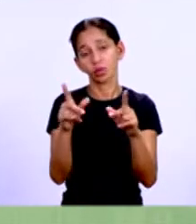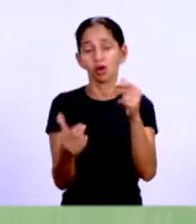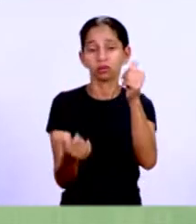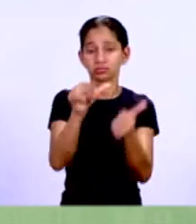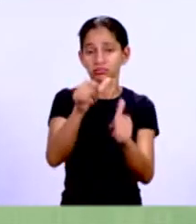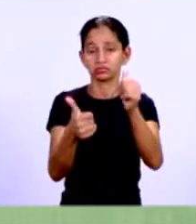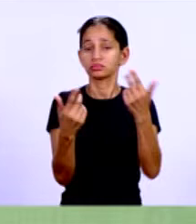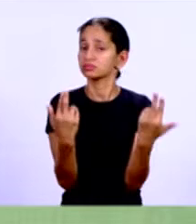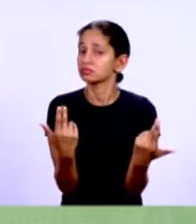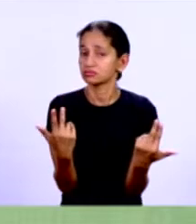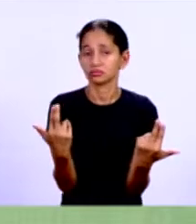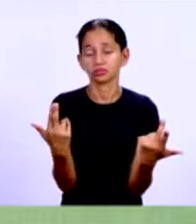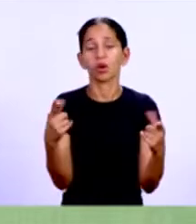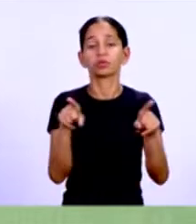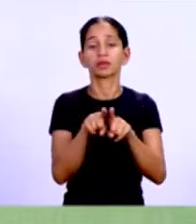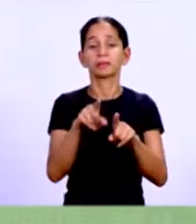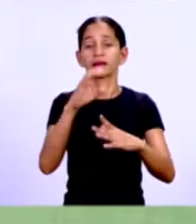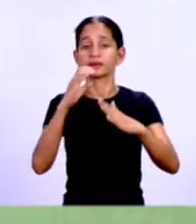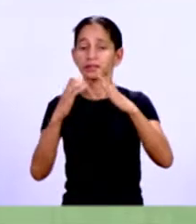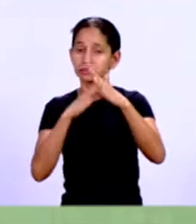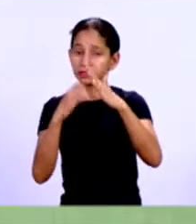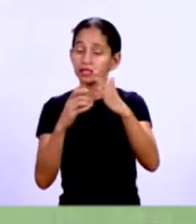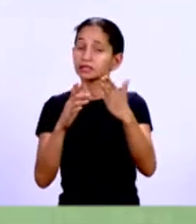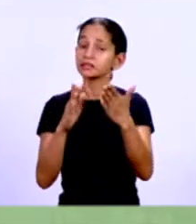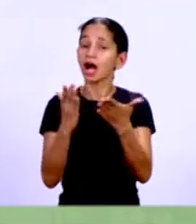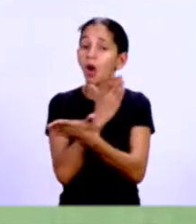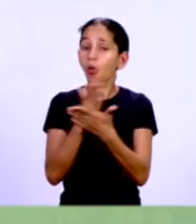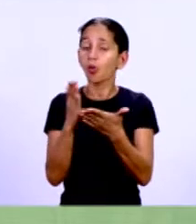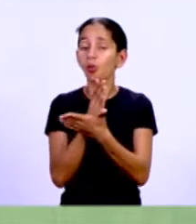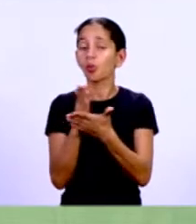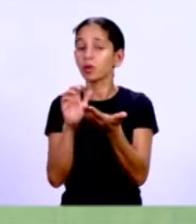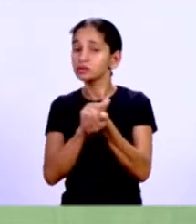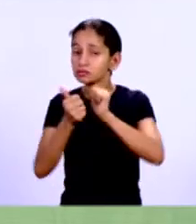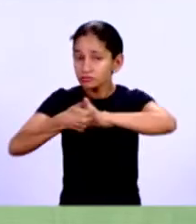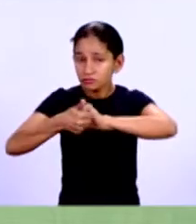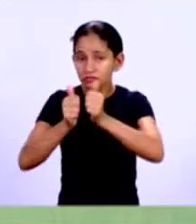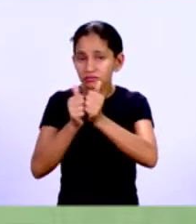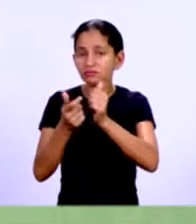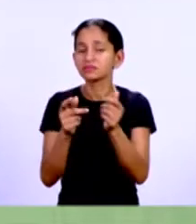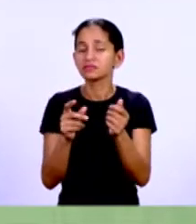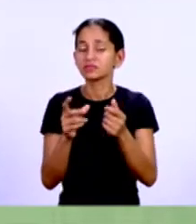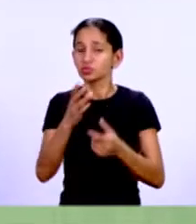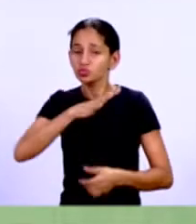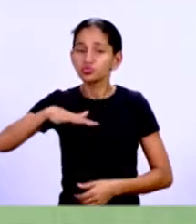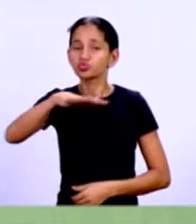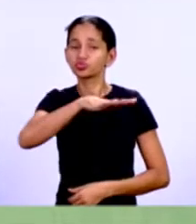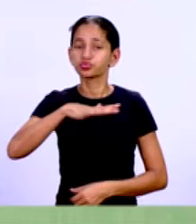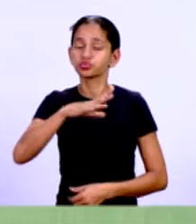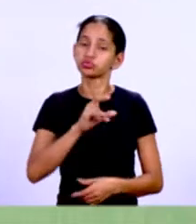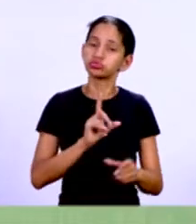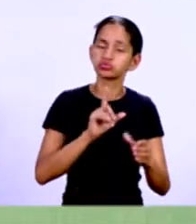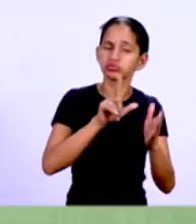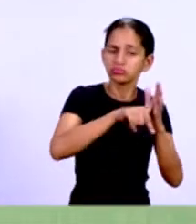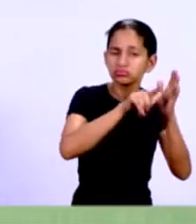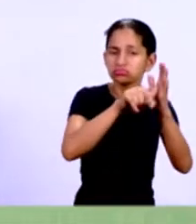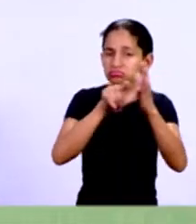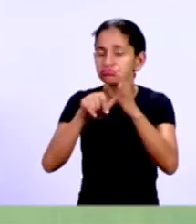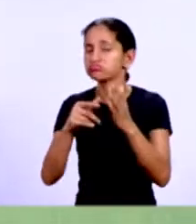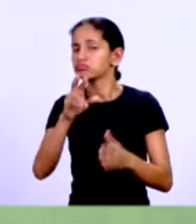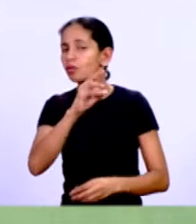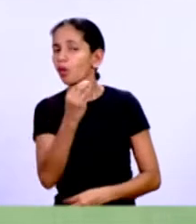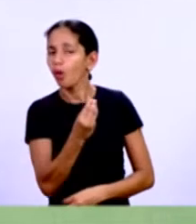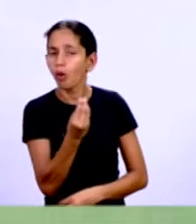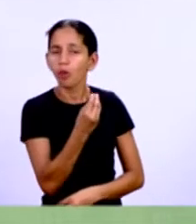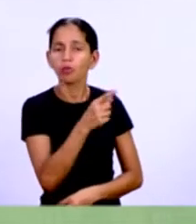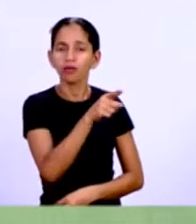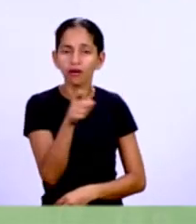como vimos que as empresas adaptam suas estratégias de crédito conforme o nível de inadimplência, com